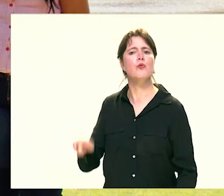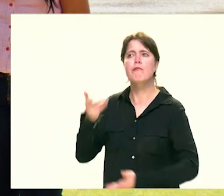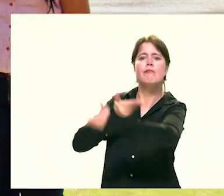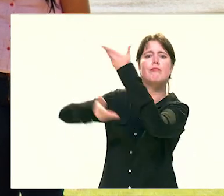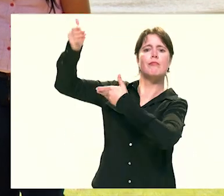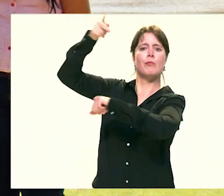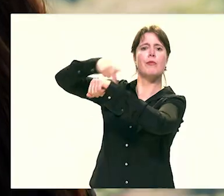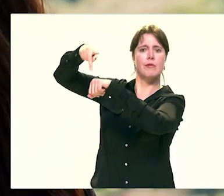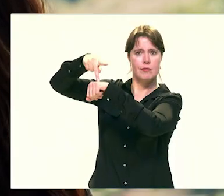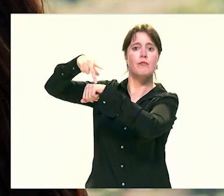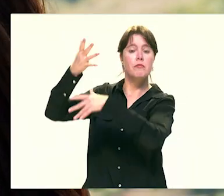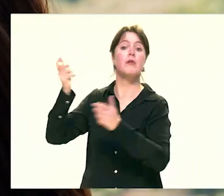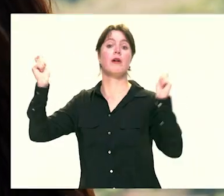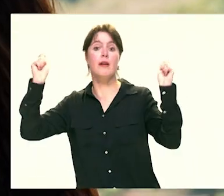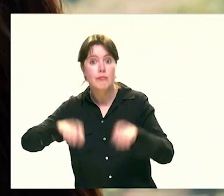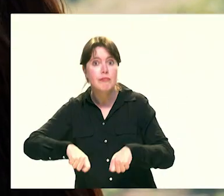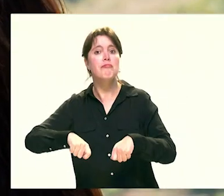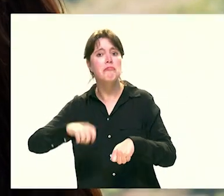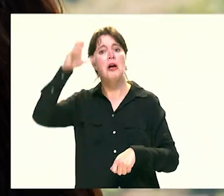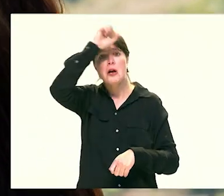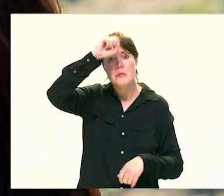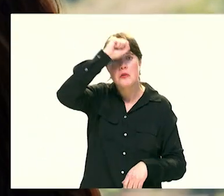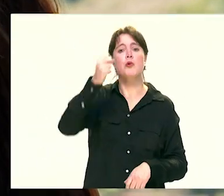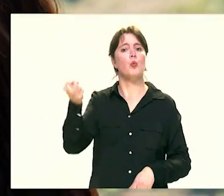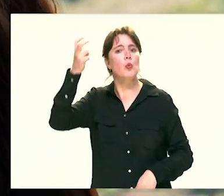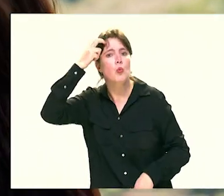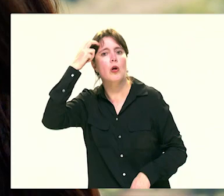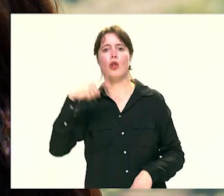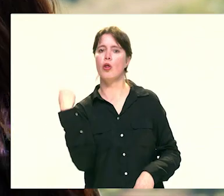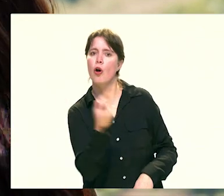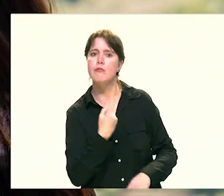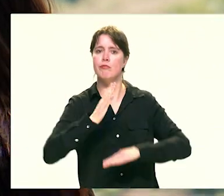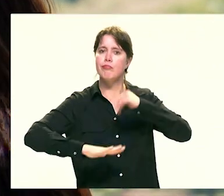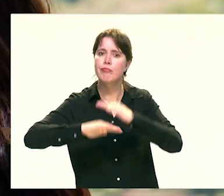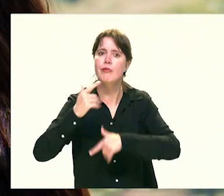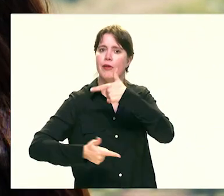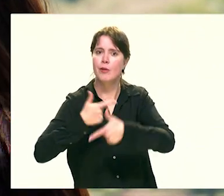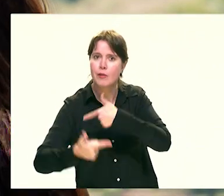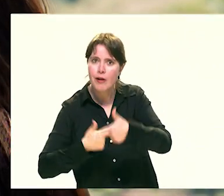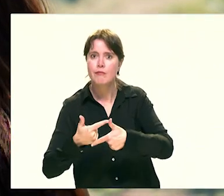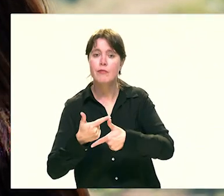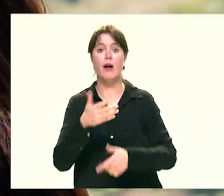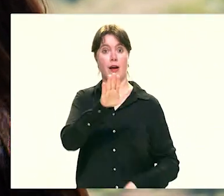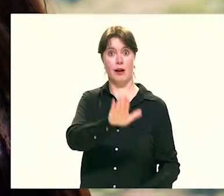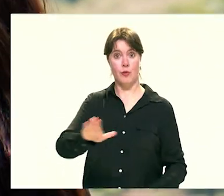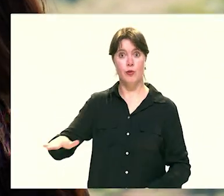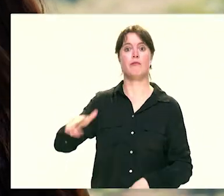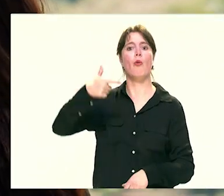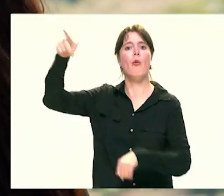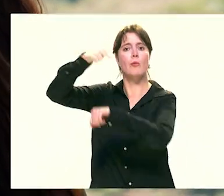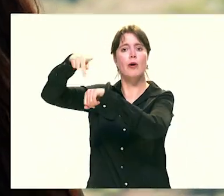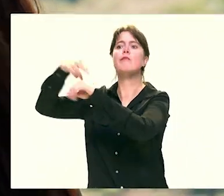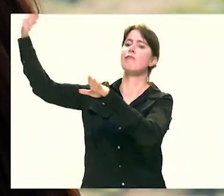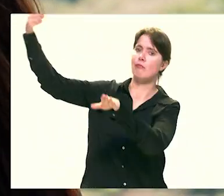de nuestra profesión. Así como los alumnos extranjeros ingresan a Unipampa, alumnos indígenas también ingresan a Unipampa, reforzando